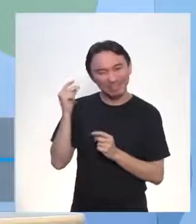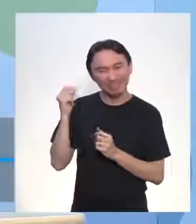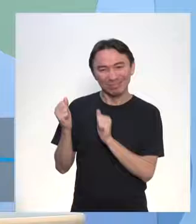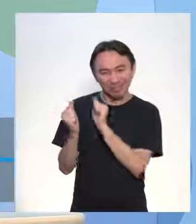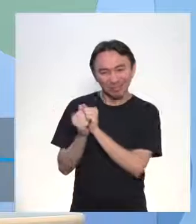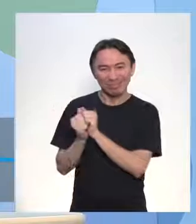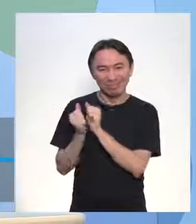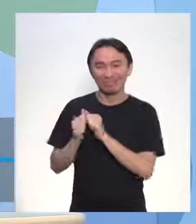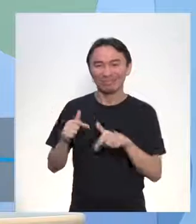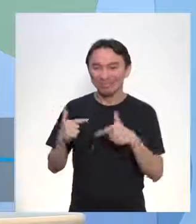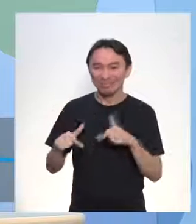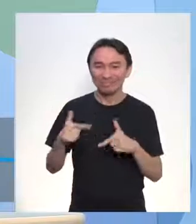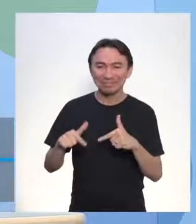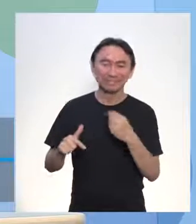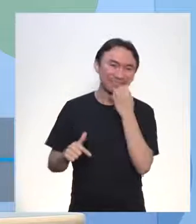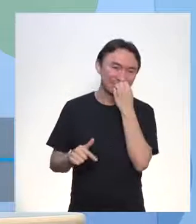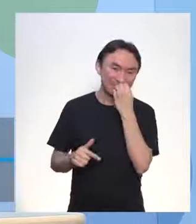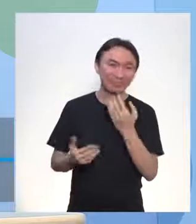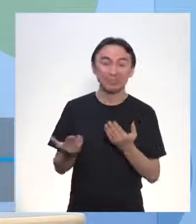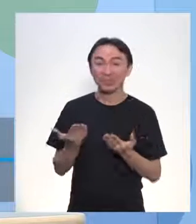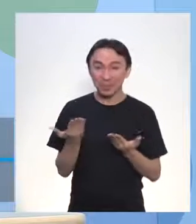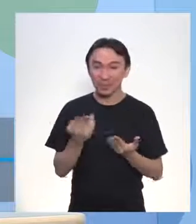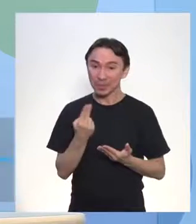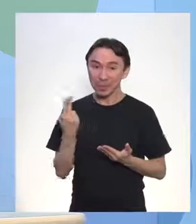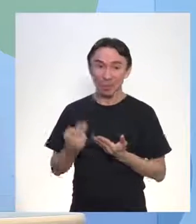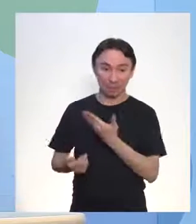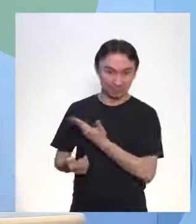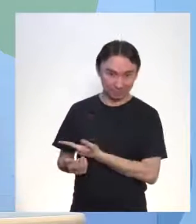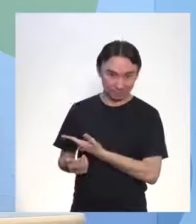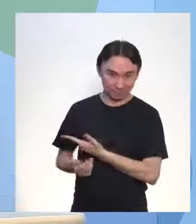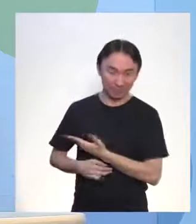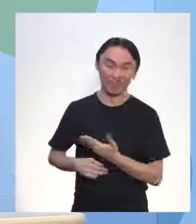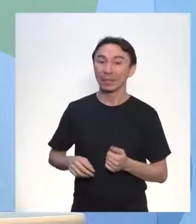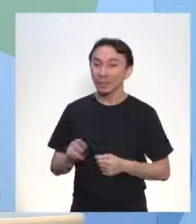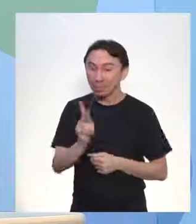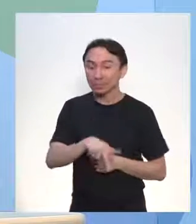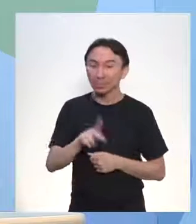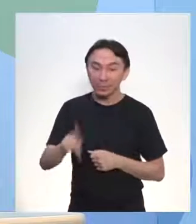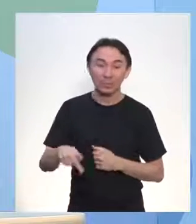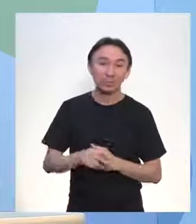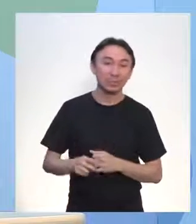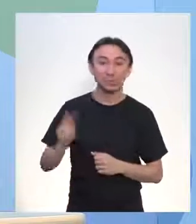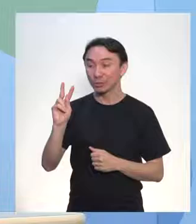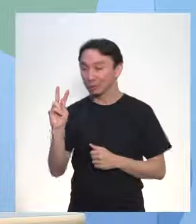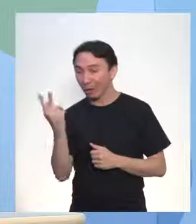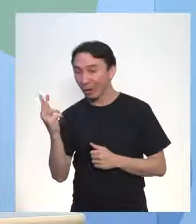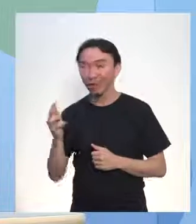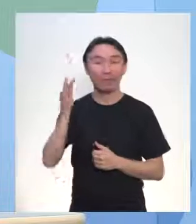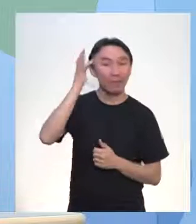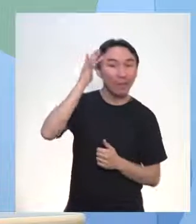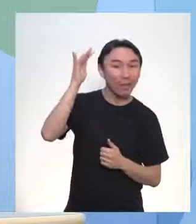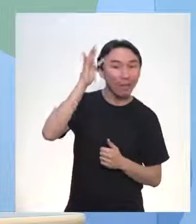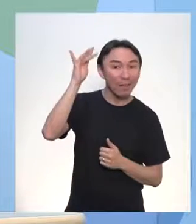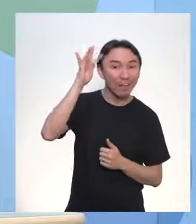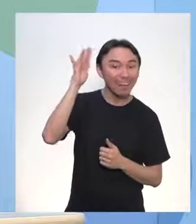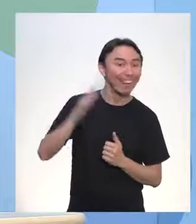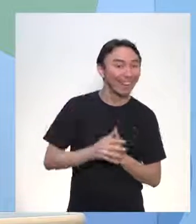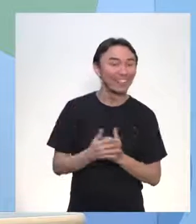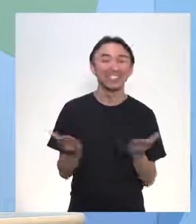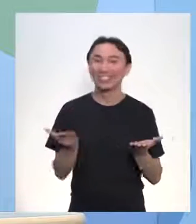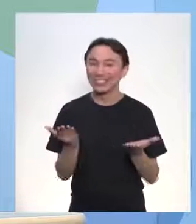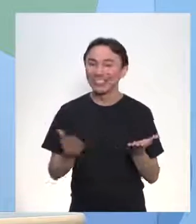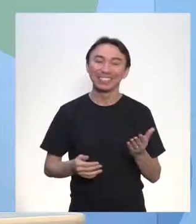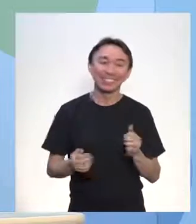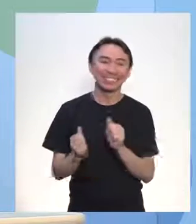juntos. Me chamo professor Alexandre Yamazaki, sou professor de Filosofia e História. E hoje eu estou aqui compartilhando com